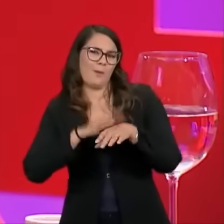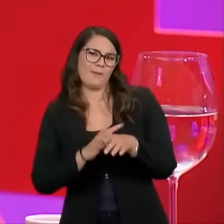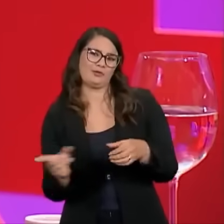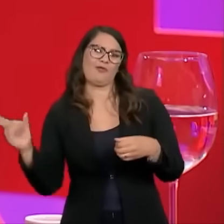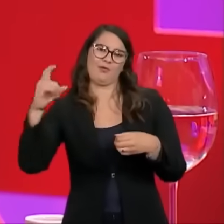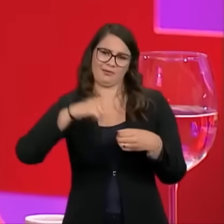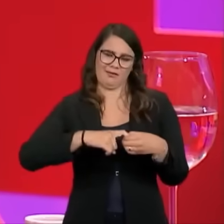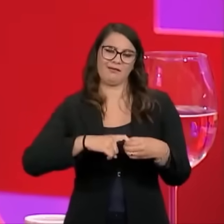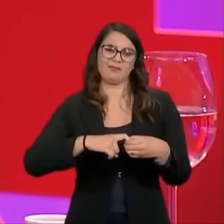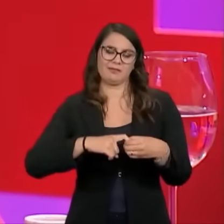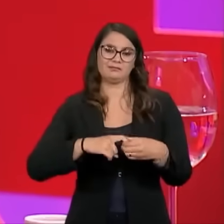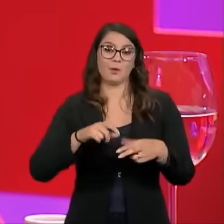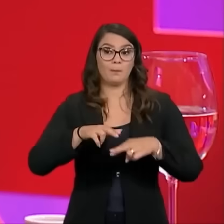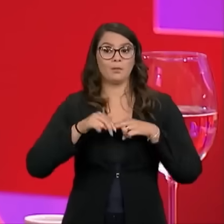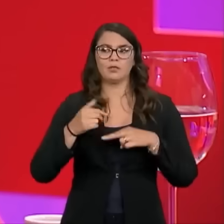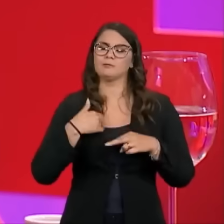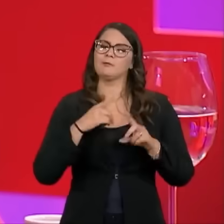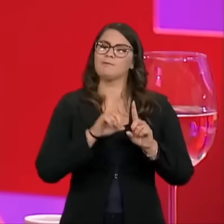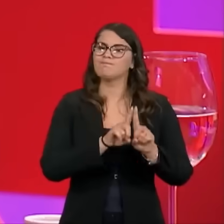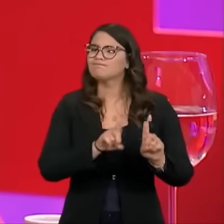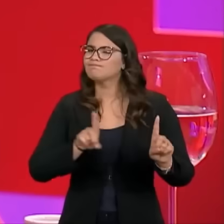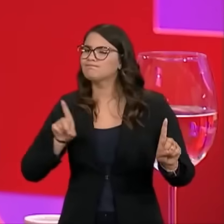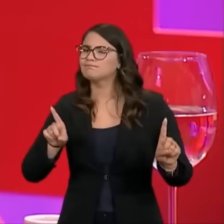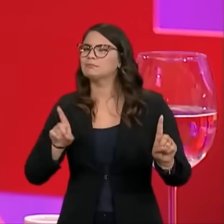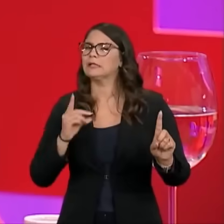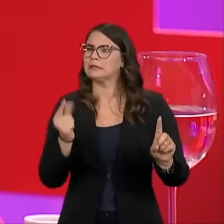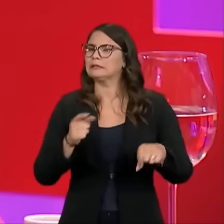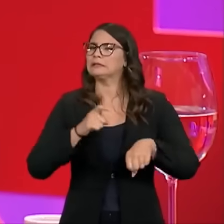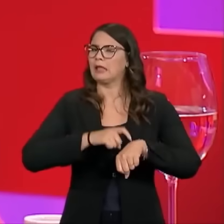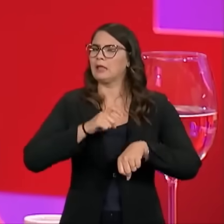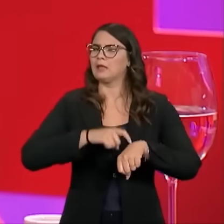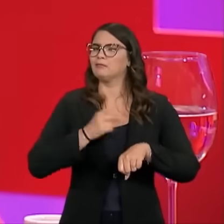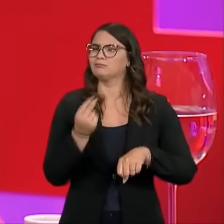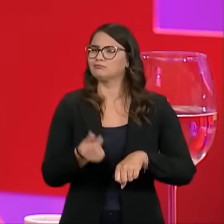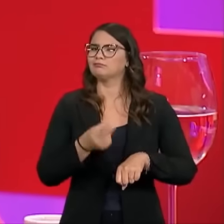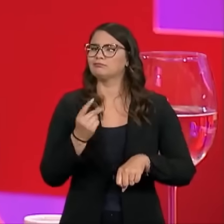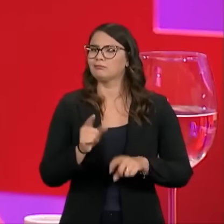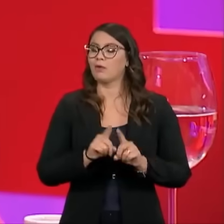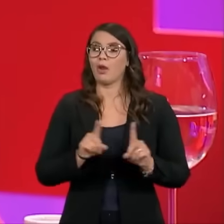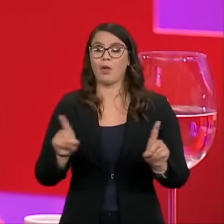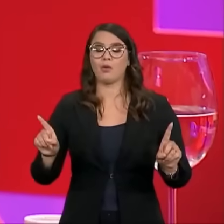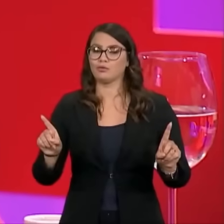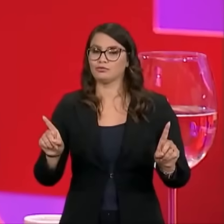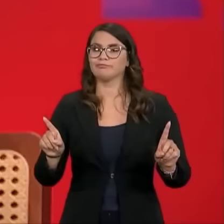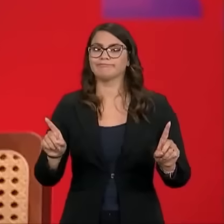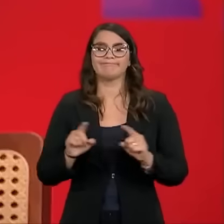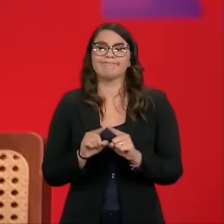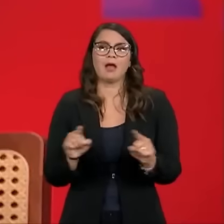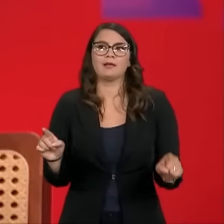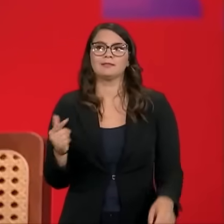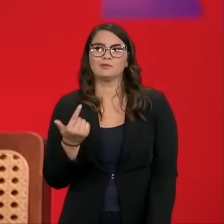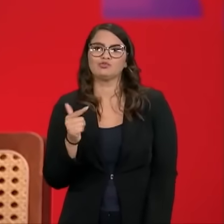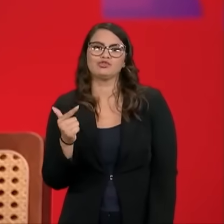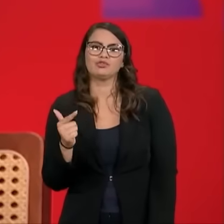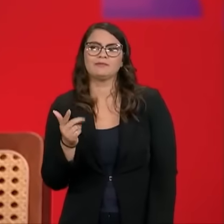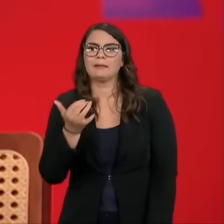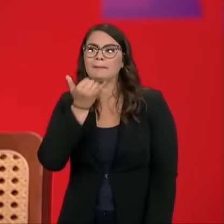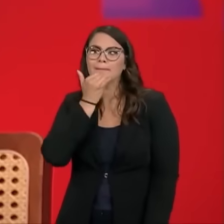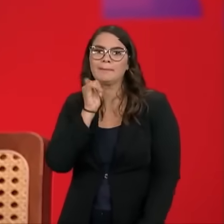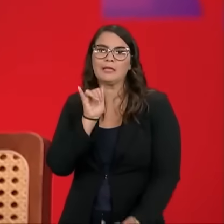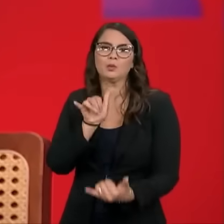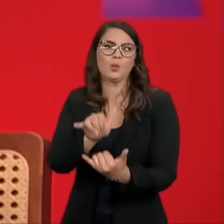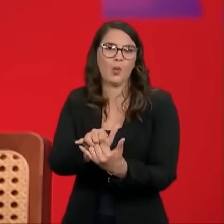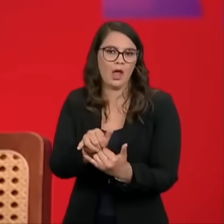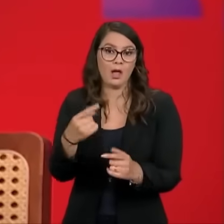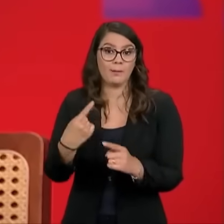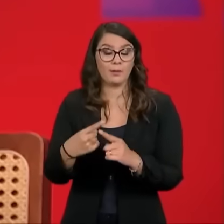então eu passei bastante tempo distante da minha casa e da minha mãe mas não tinha não tive que perdoá-la porque em